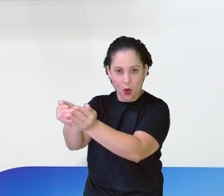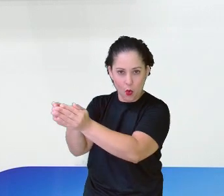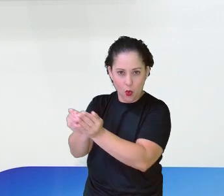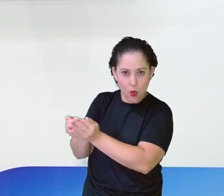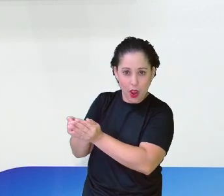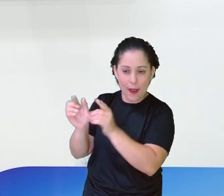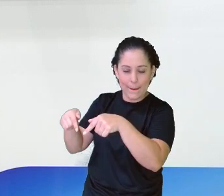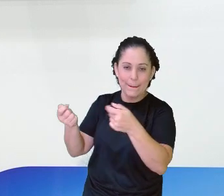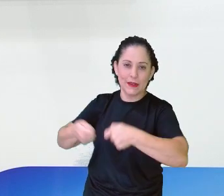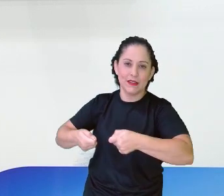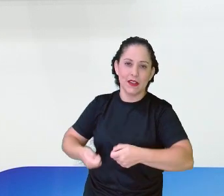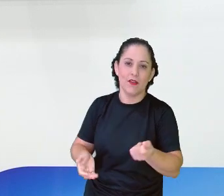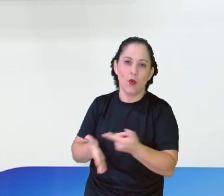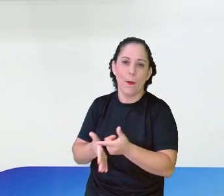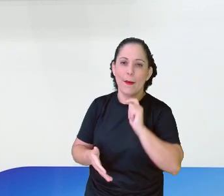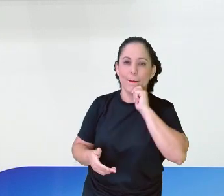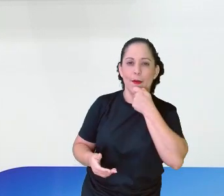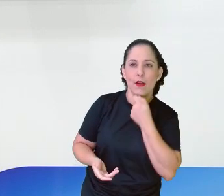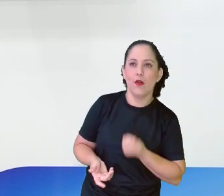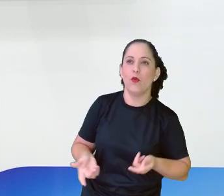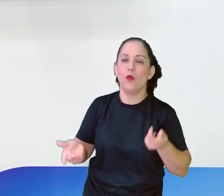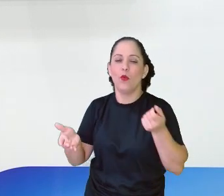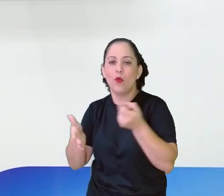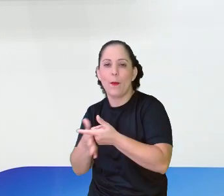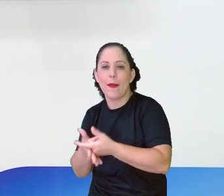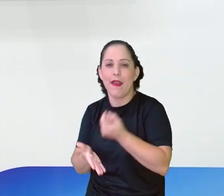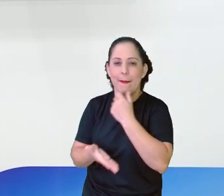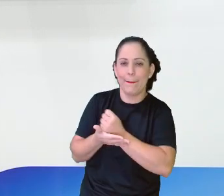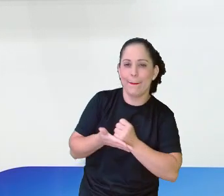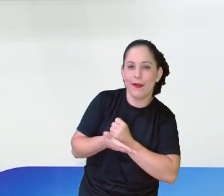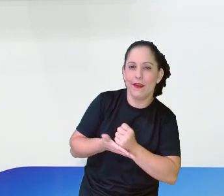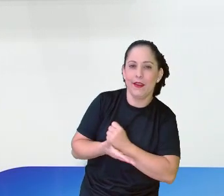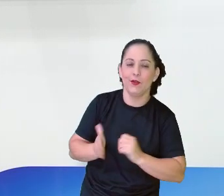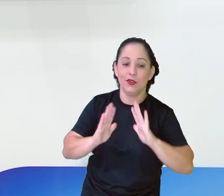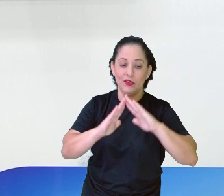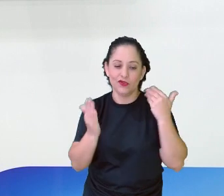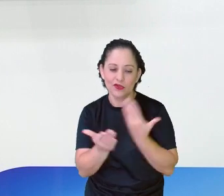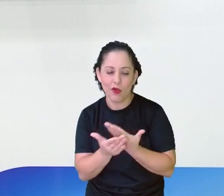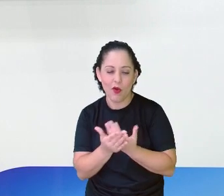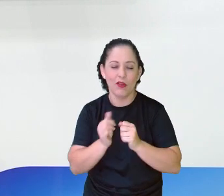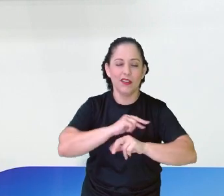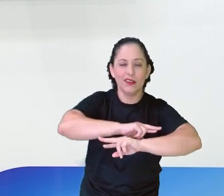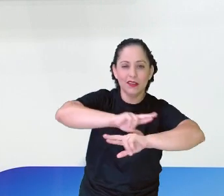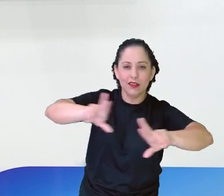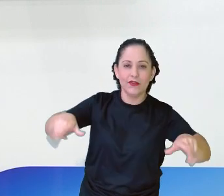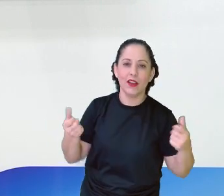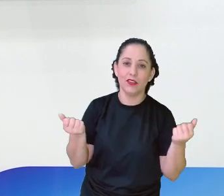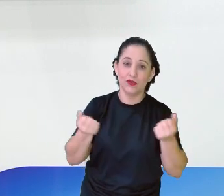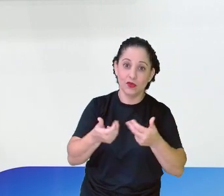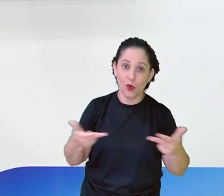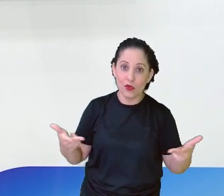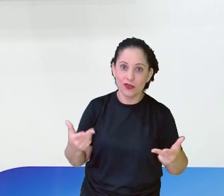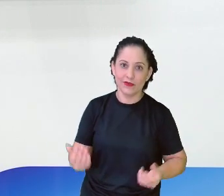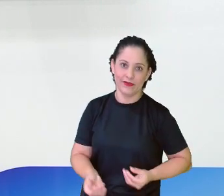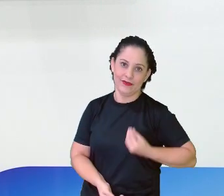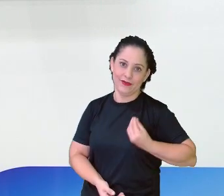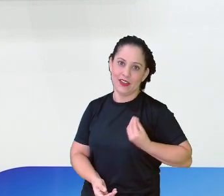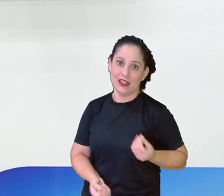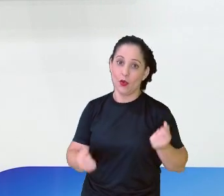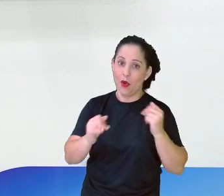de farmácia, de padaria, de escola para poder viver. Então, por causa disso, a cidade